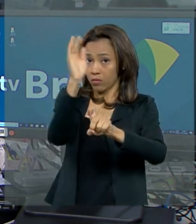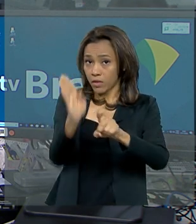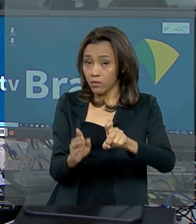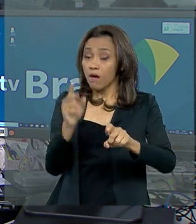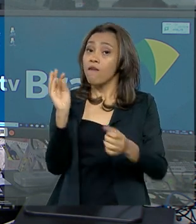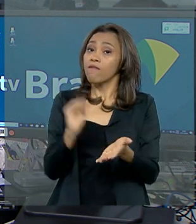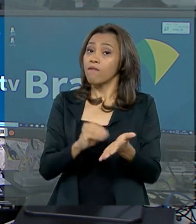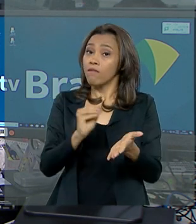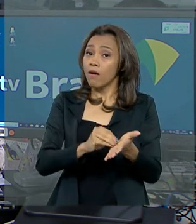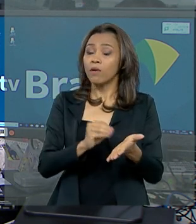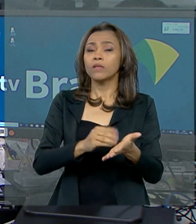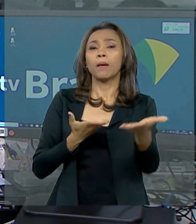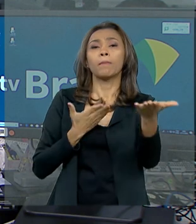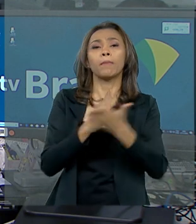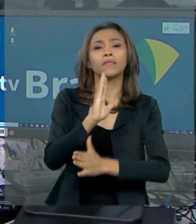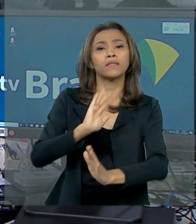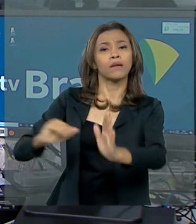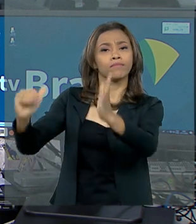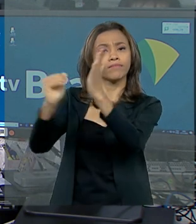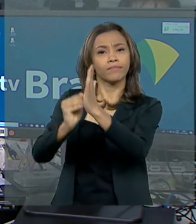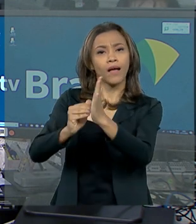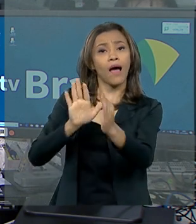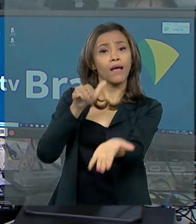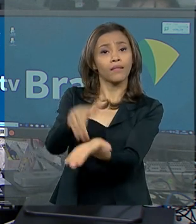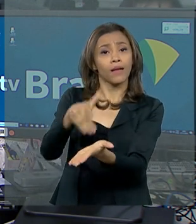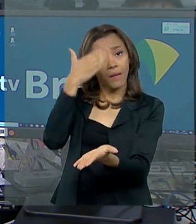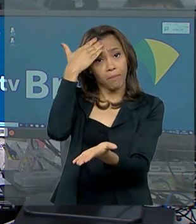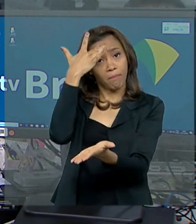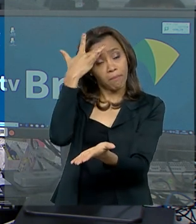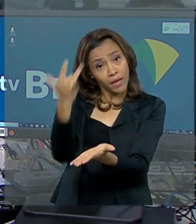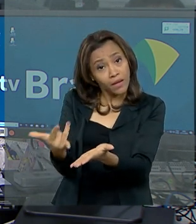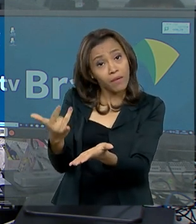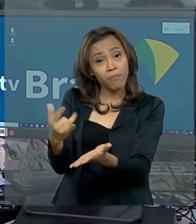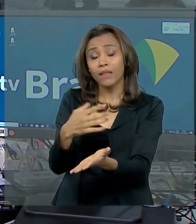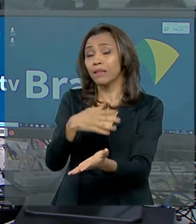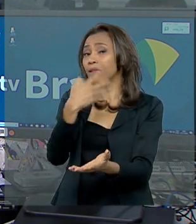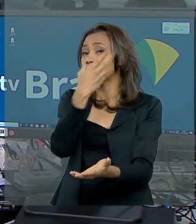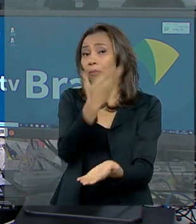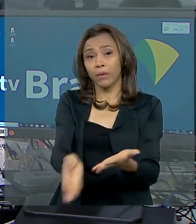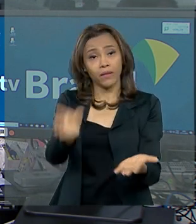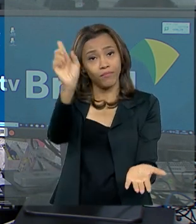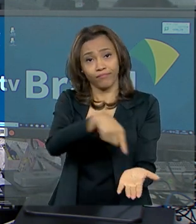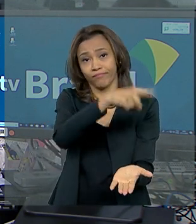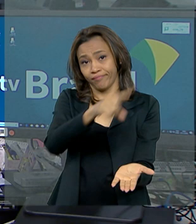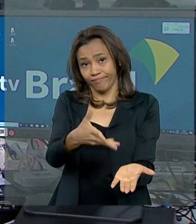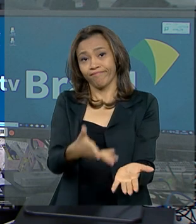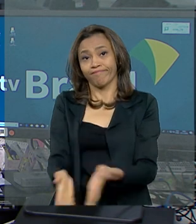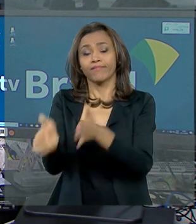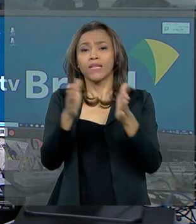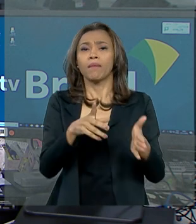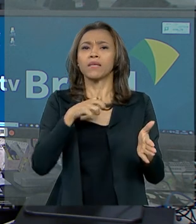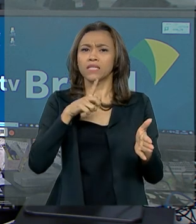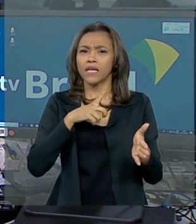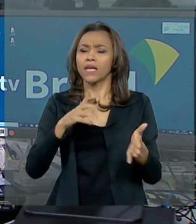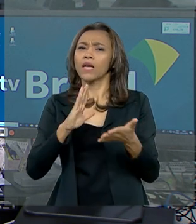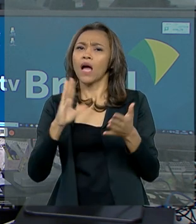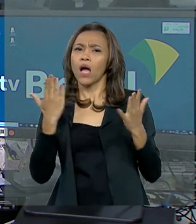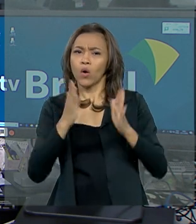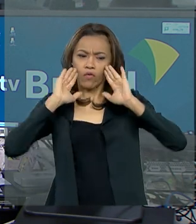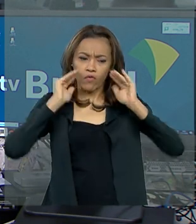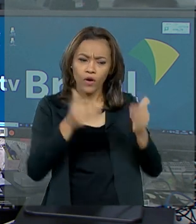senado até amanhã para não perder a validade mas o esforço dos parlamentares agora está voltado para a análise de vetos presidenciais